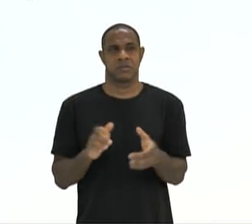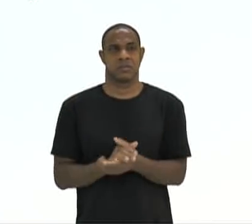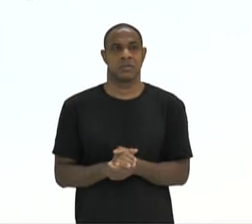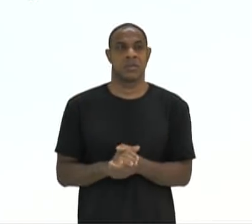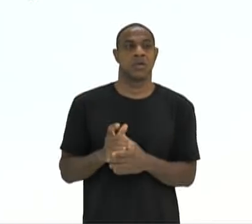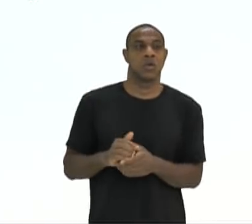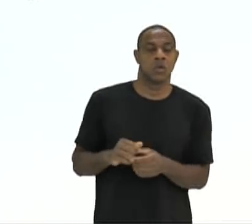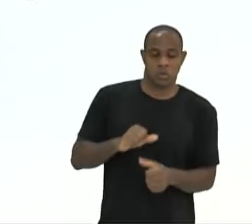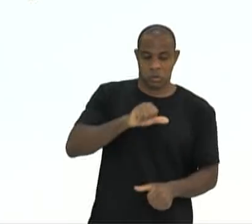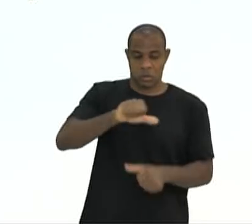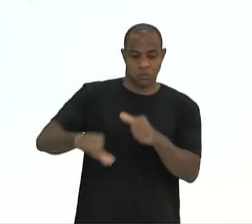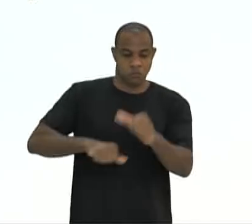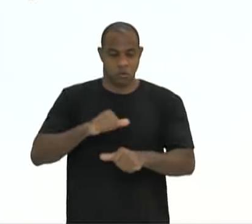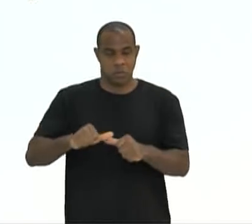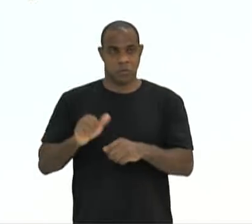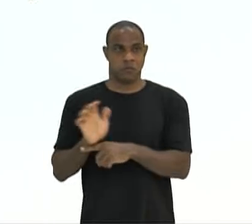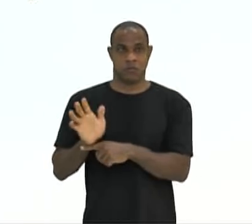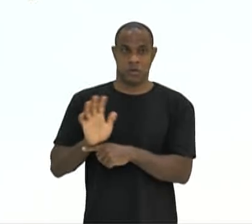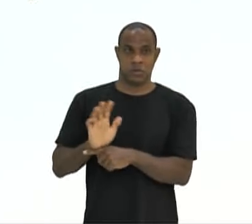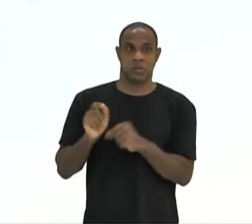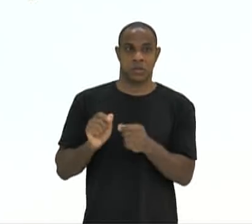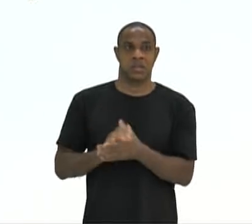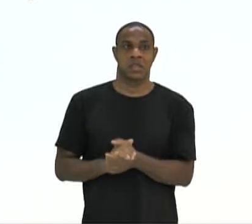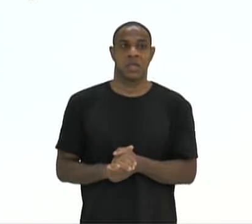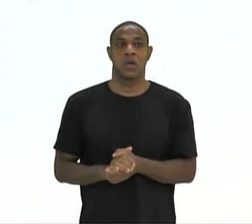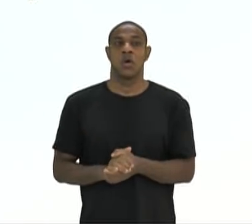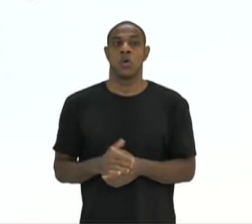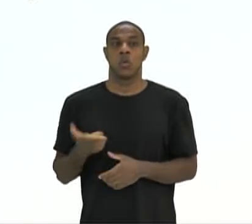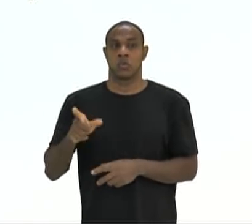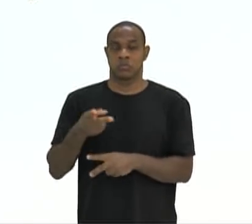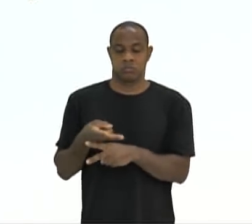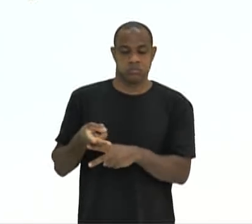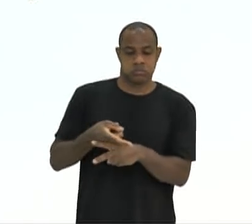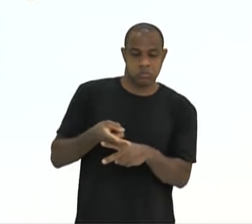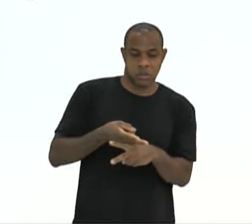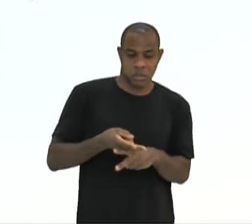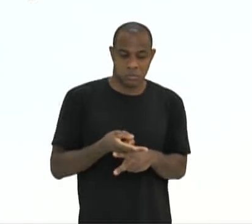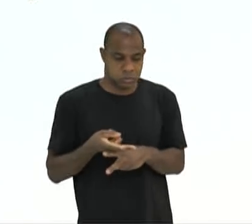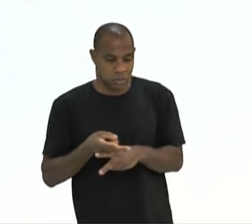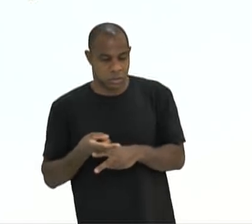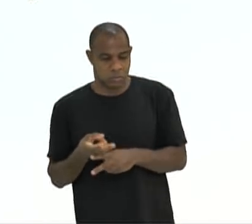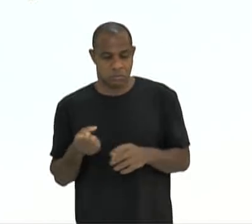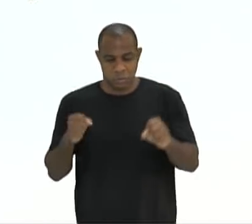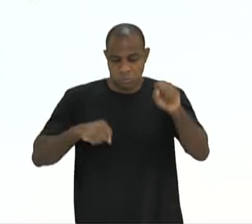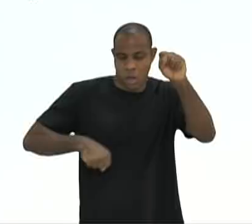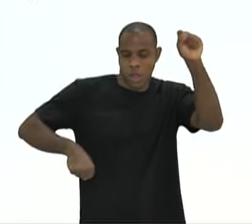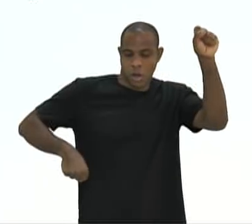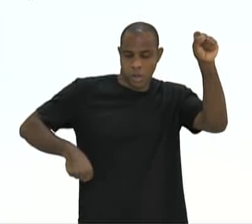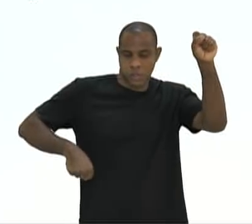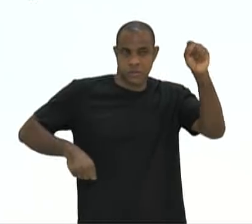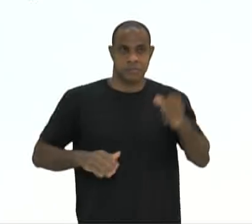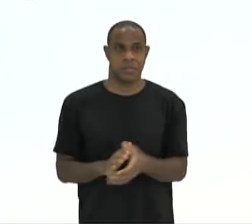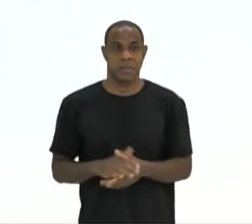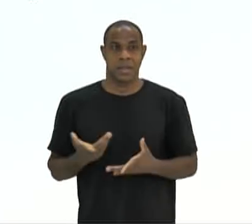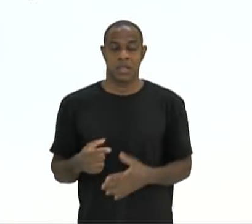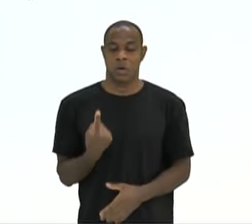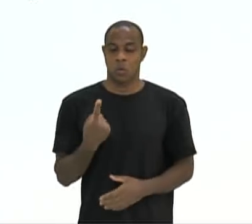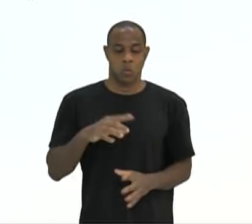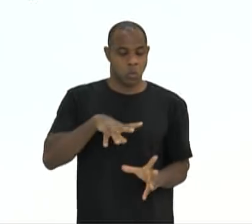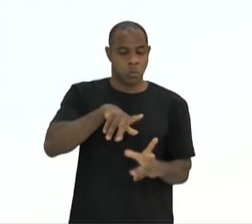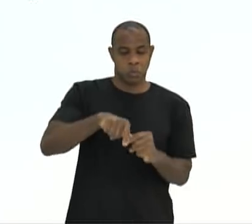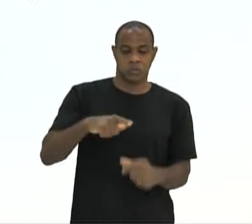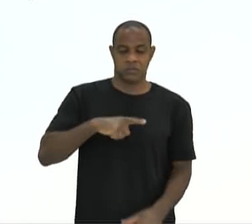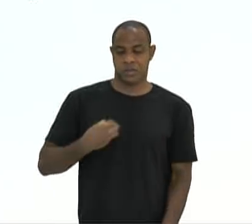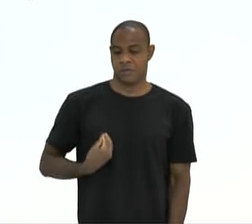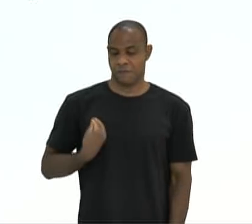o último cavaleiro, os caçados serão heróis. Os heróis se tornarão vilões. Apenas um mundo sobreviverá,